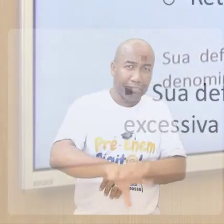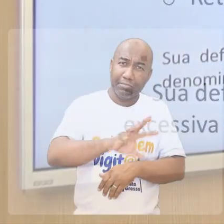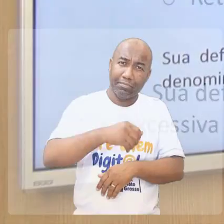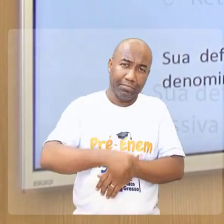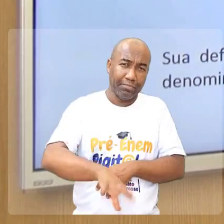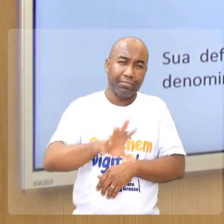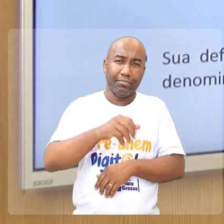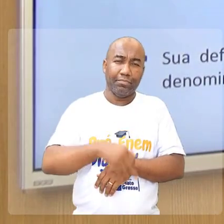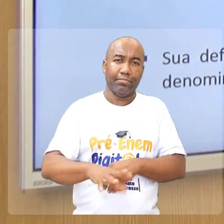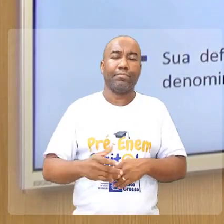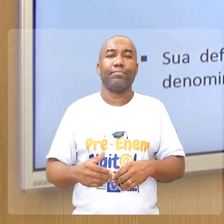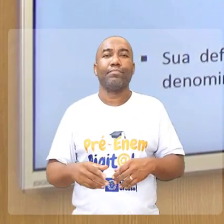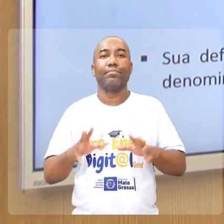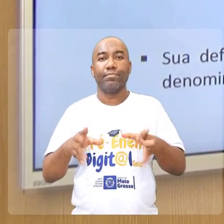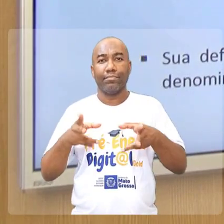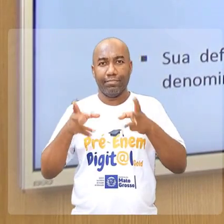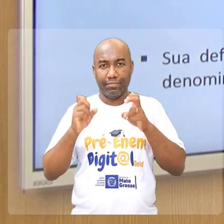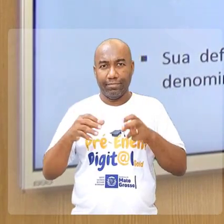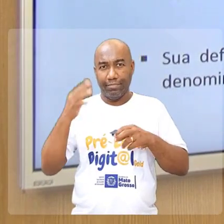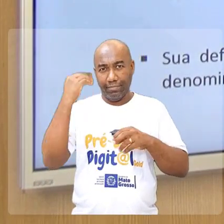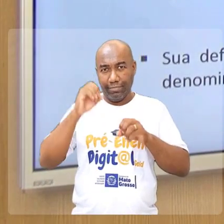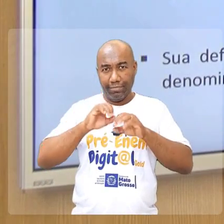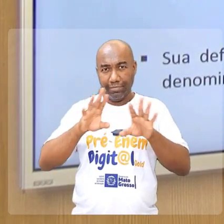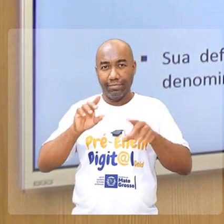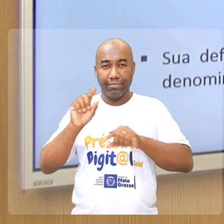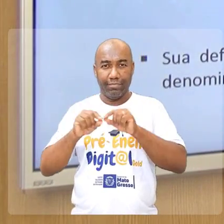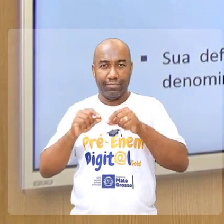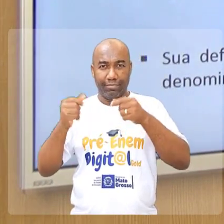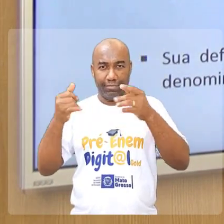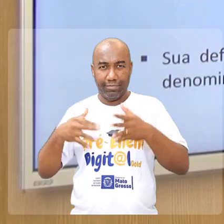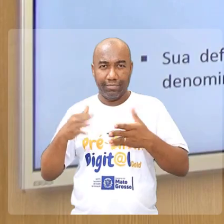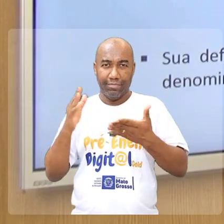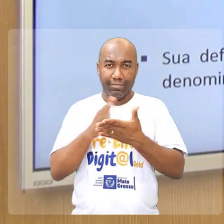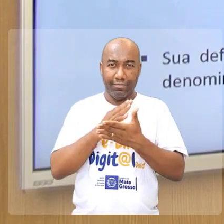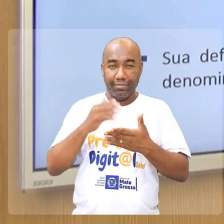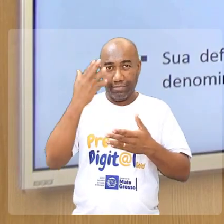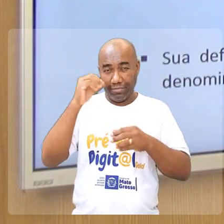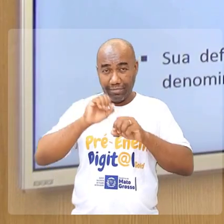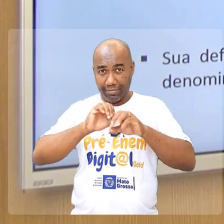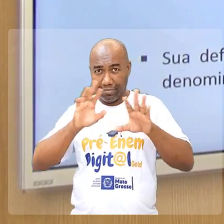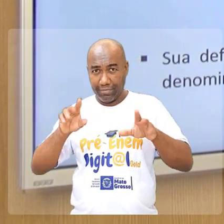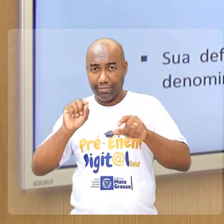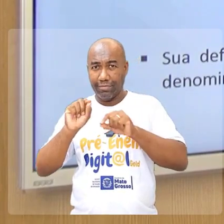urina. Para você entender o quanto é o excesso, eu adoro fazer dados que a pessoa consiga